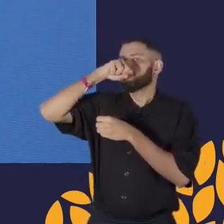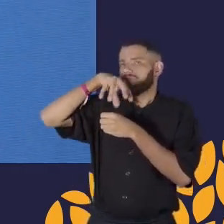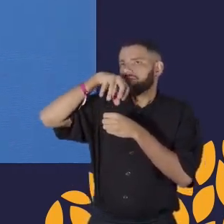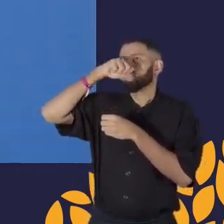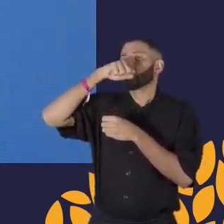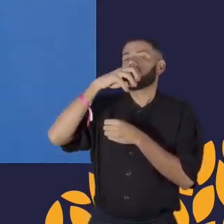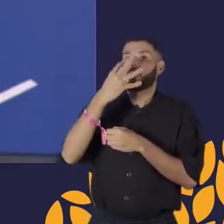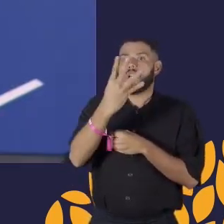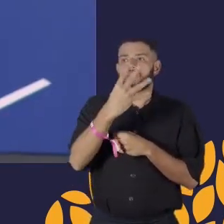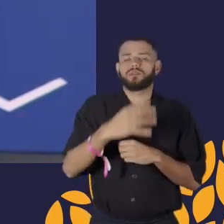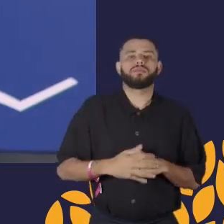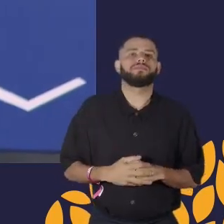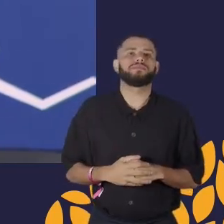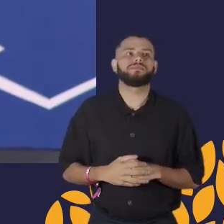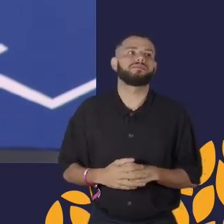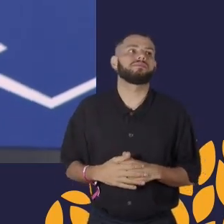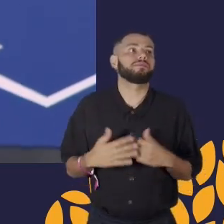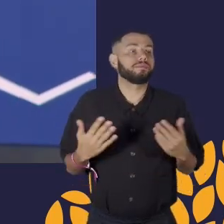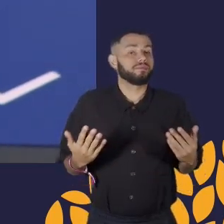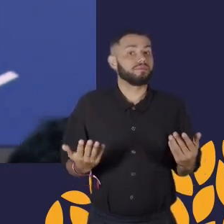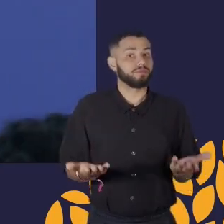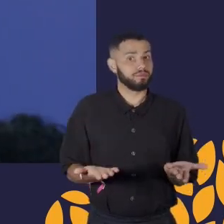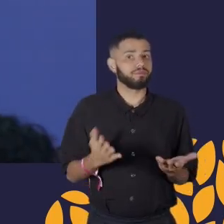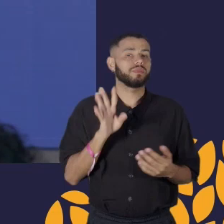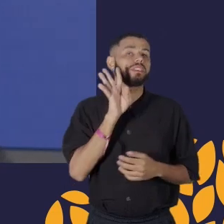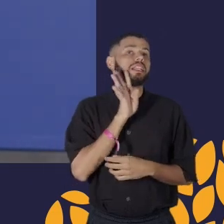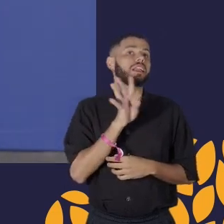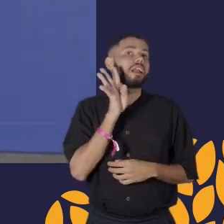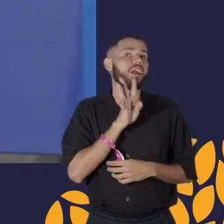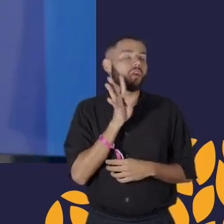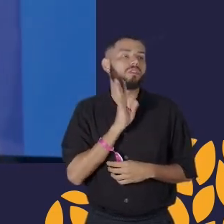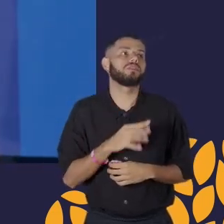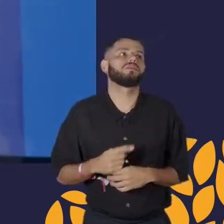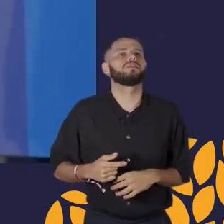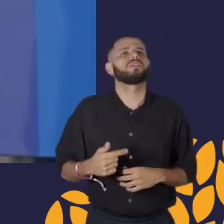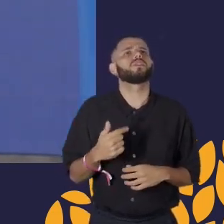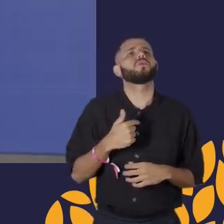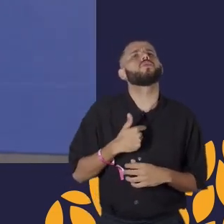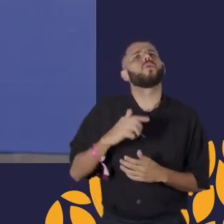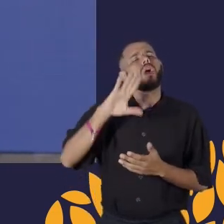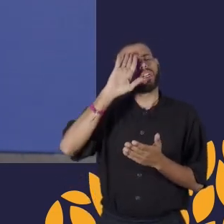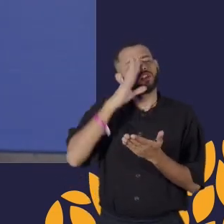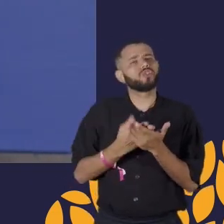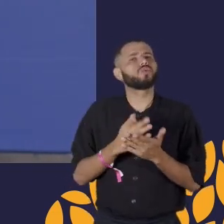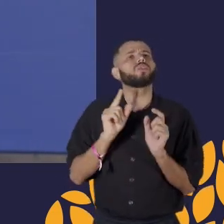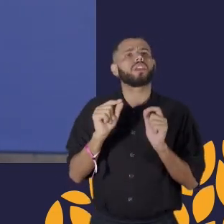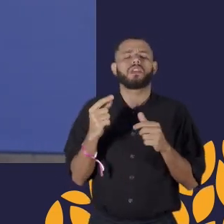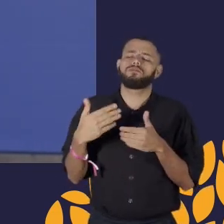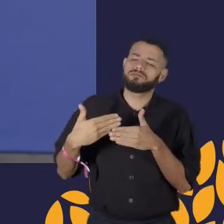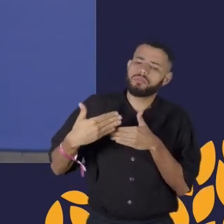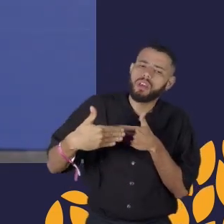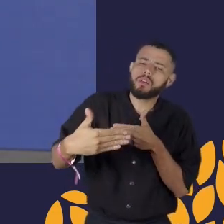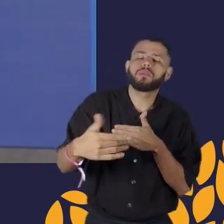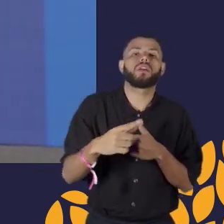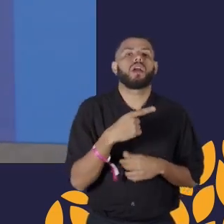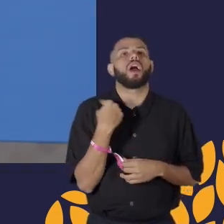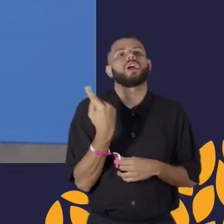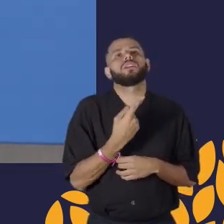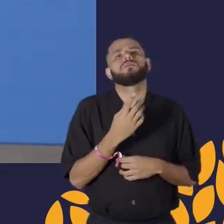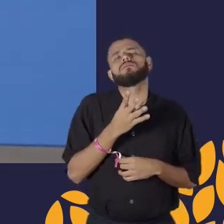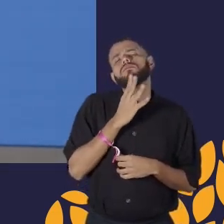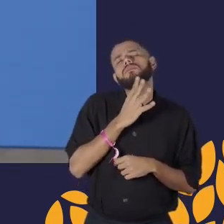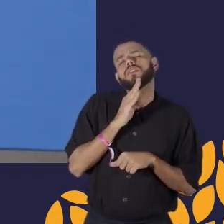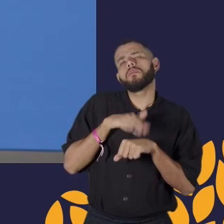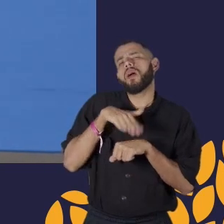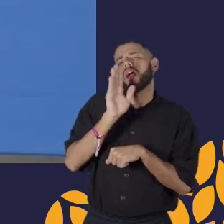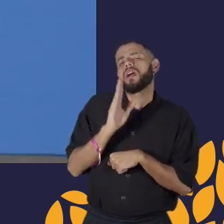protocolo que, acredito, com o tempo a gente vai ficar mais familiarizado, as